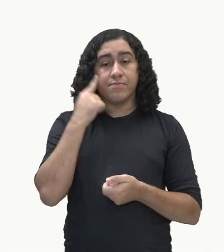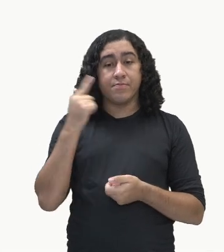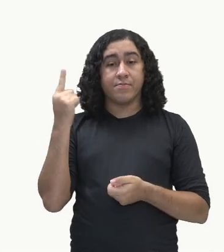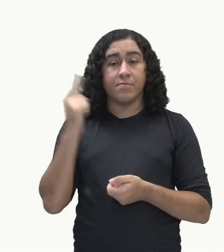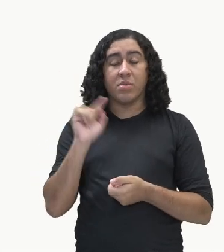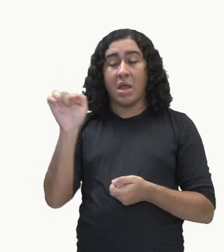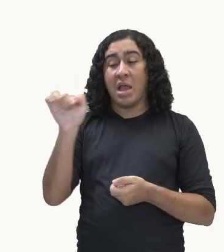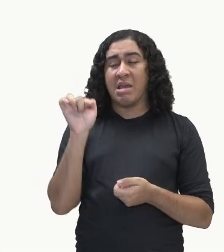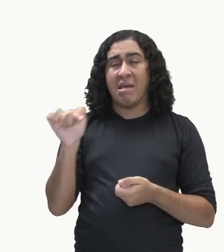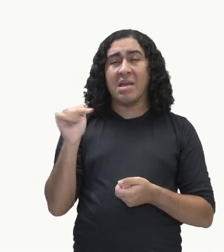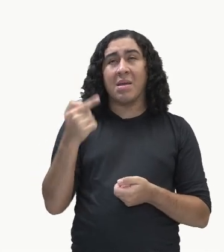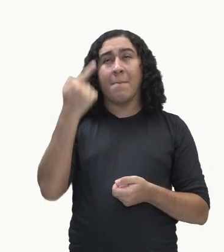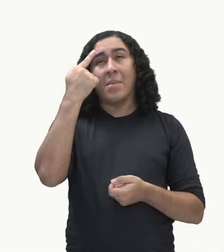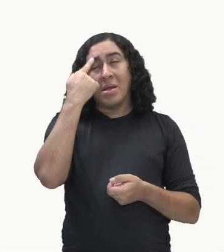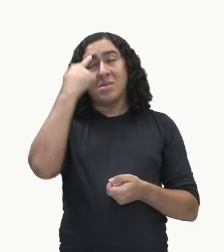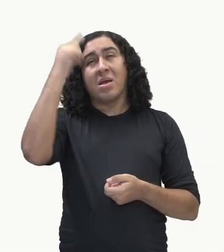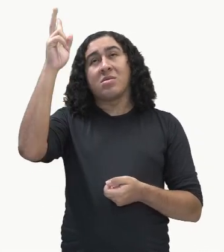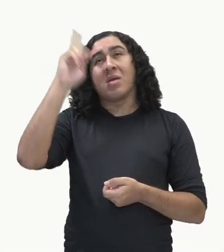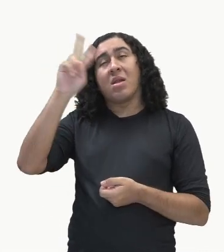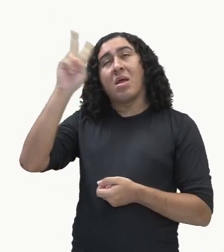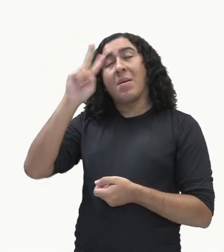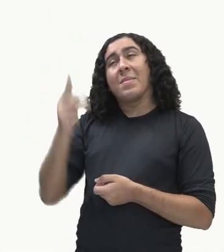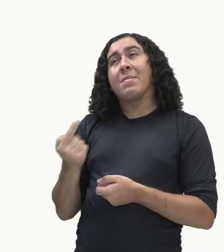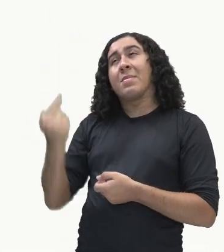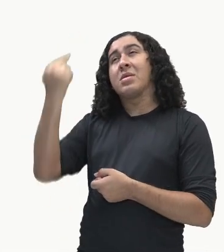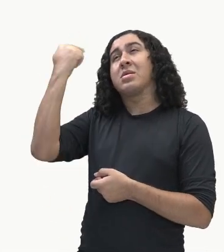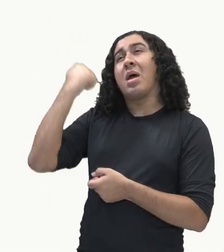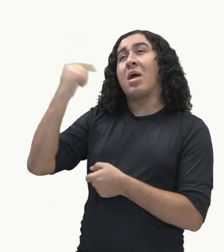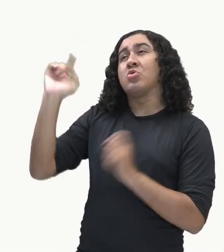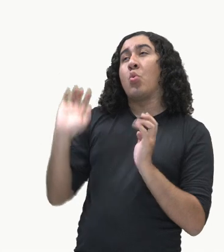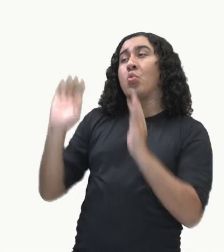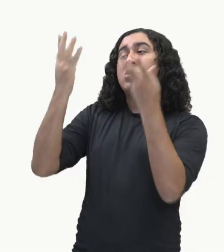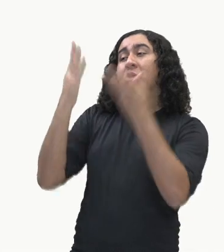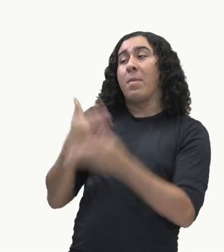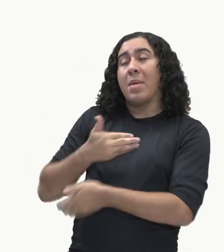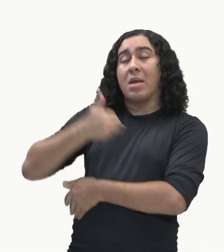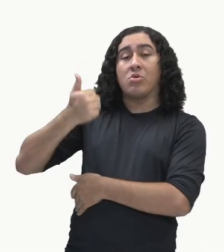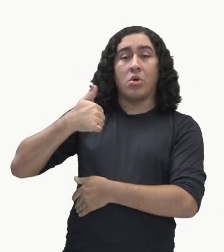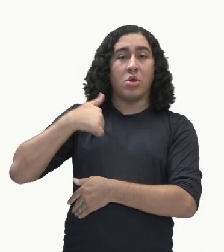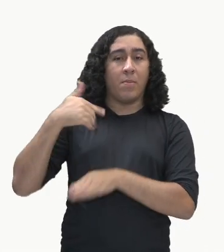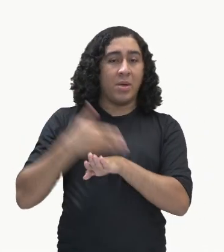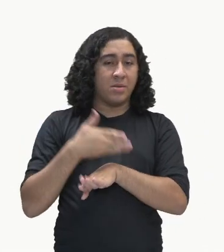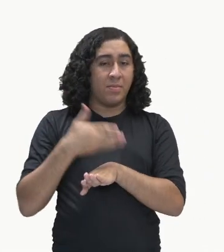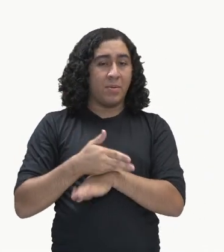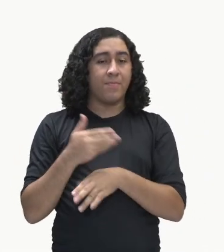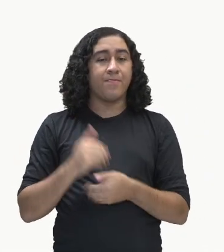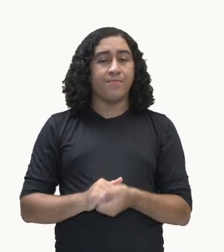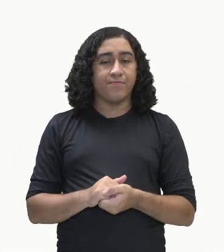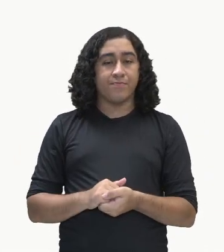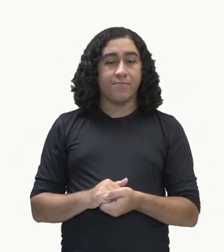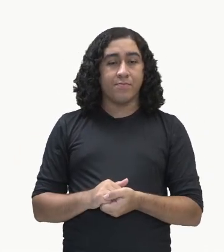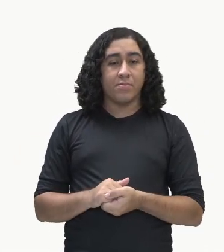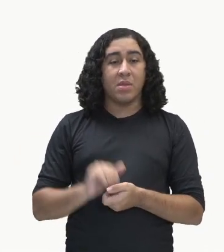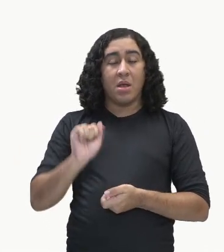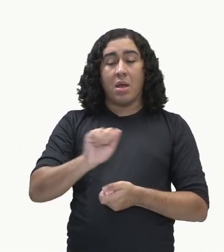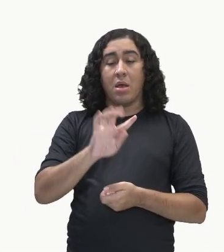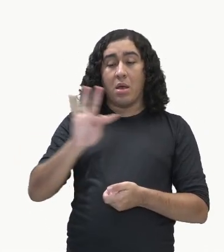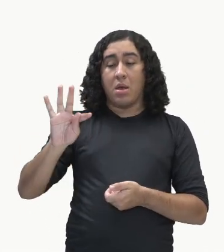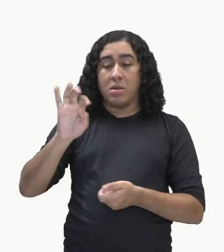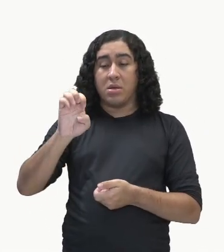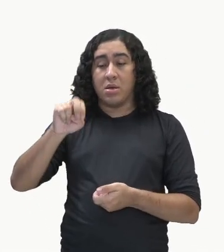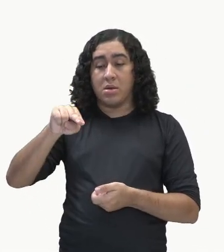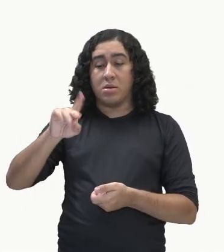o melhor concerto que eu já participei. A palavra attended não é atender, tá? Ele é um falso